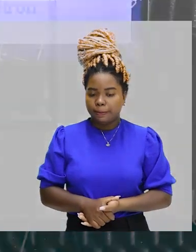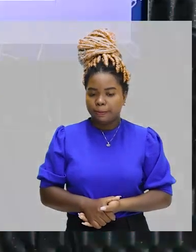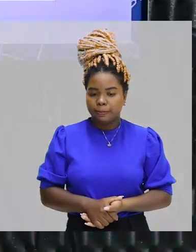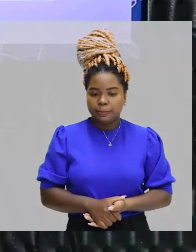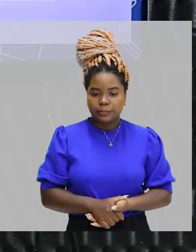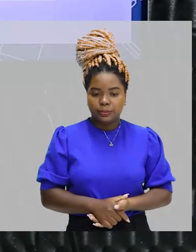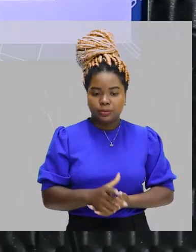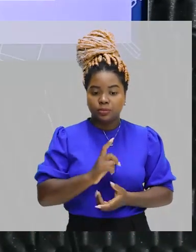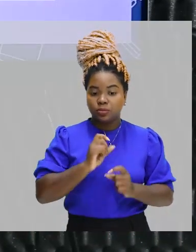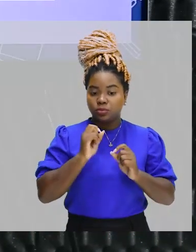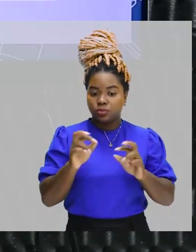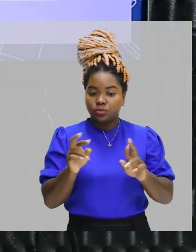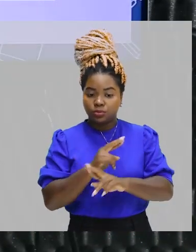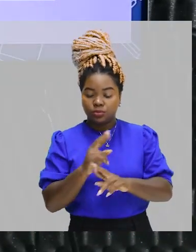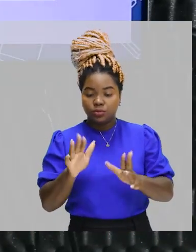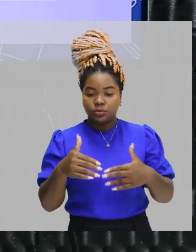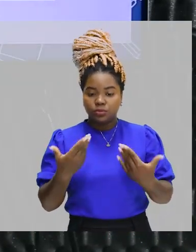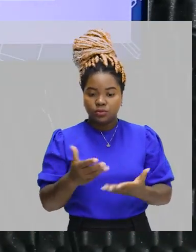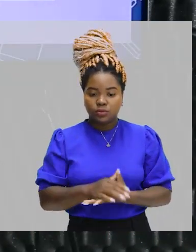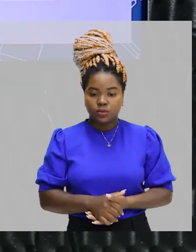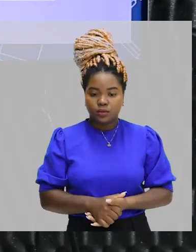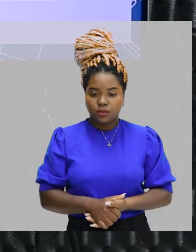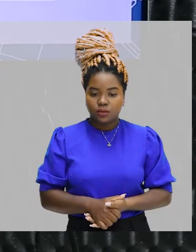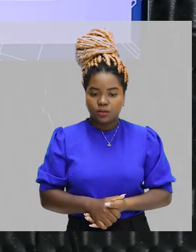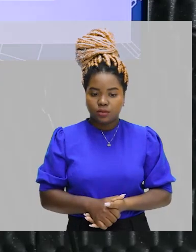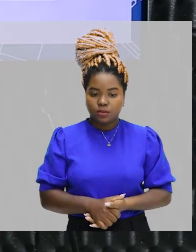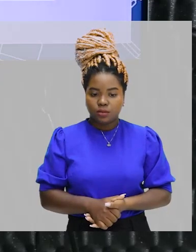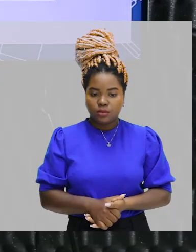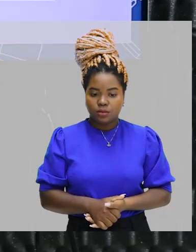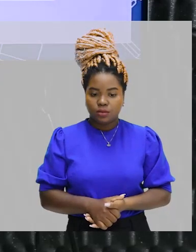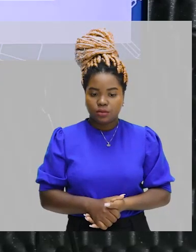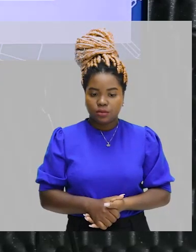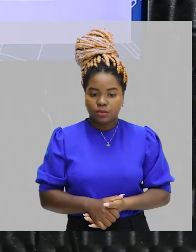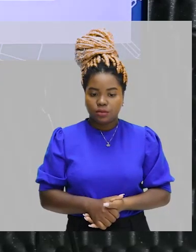Nós temos aqui uma relação, certo?